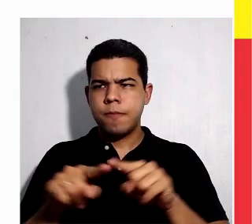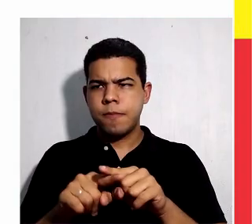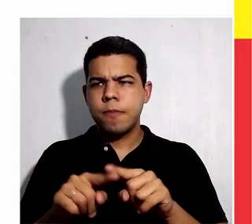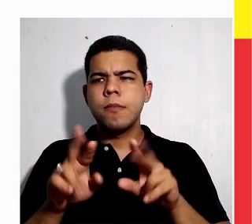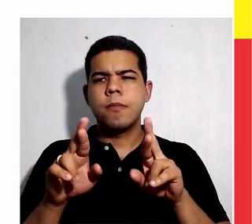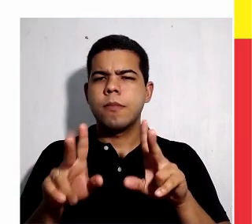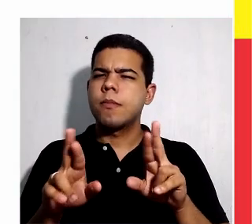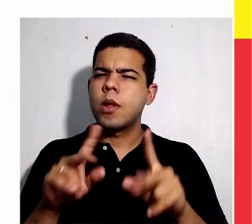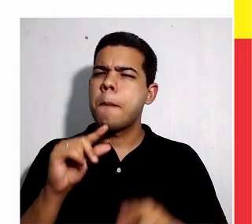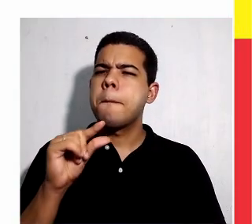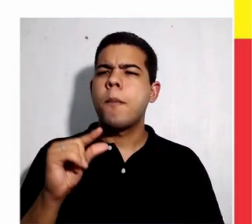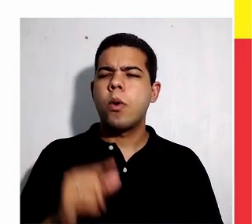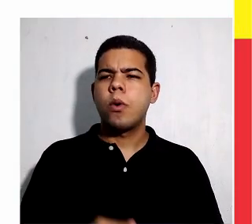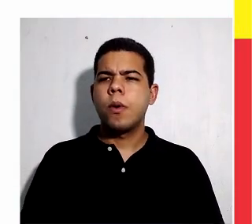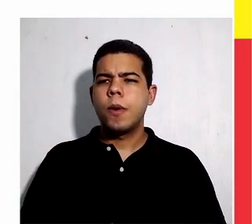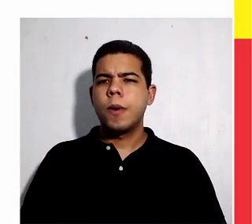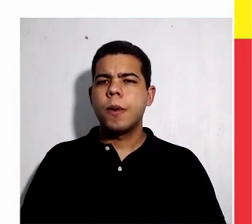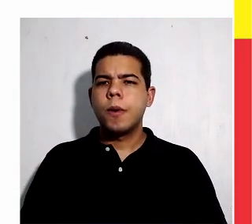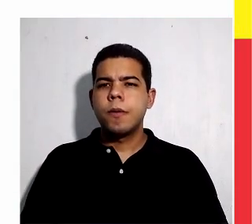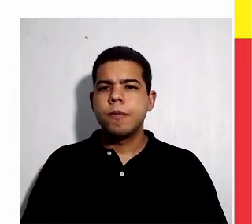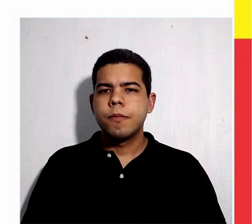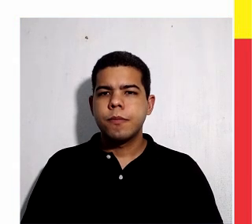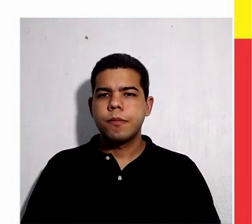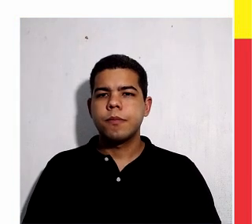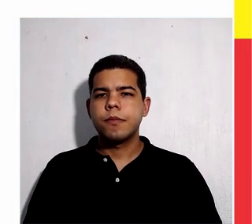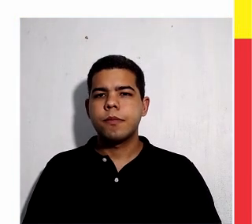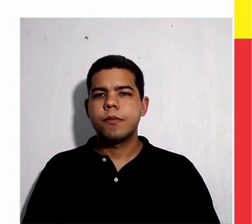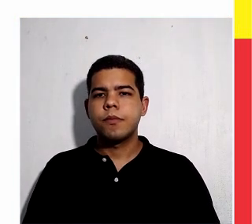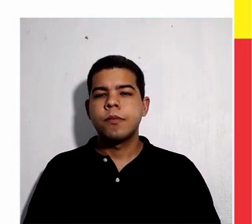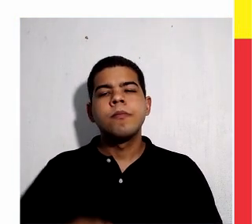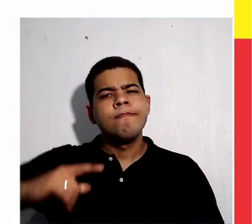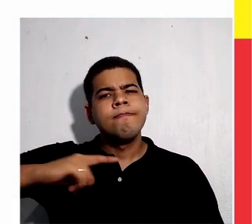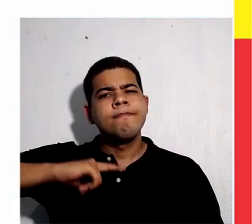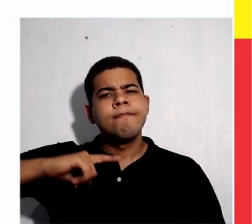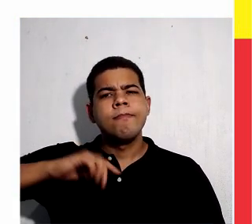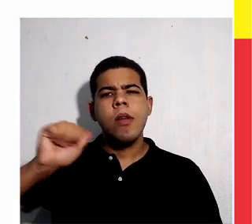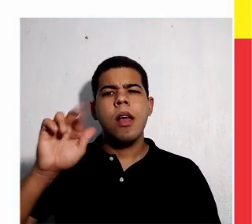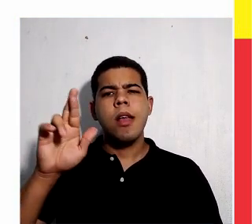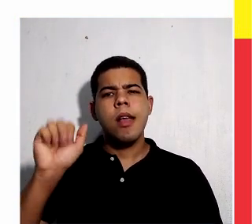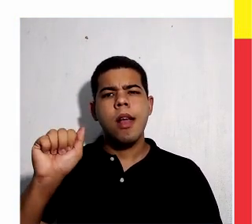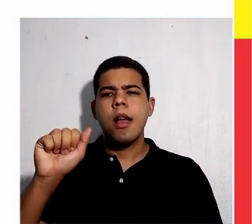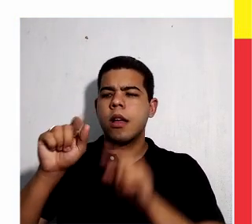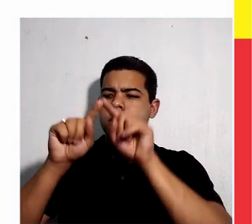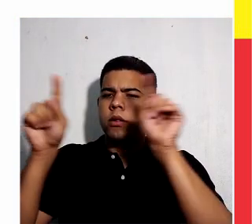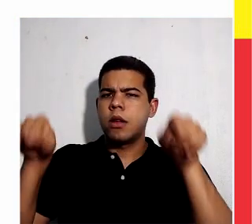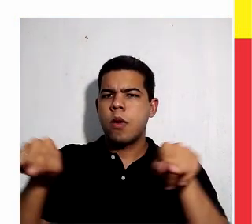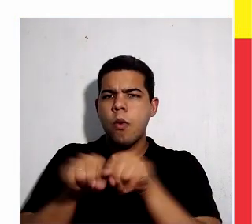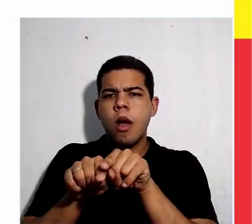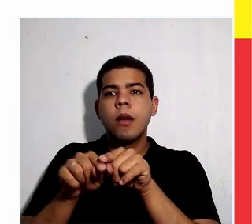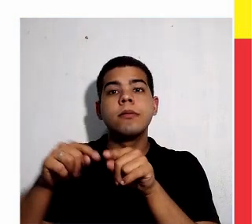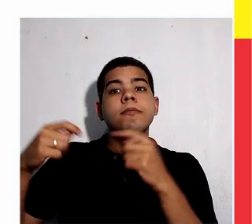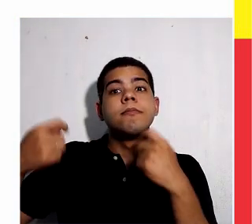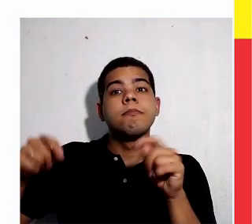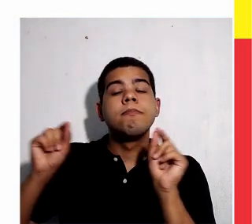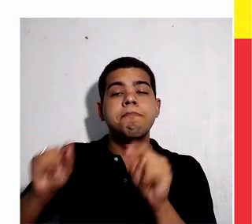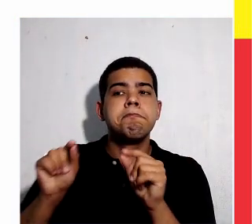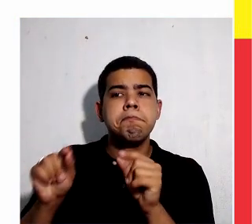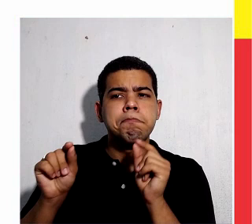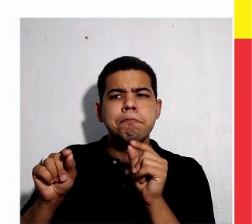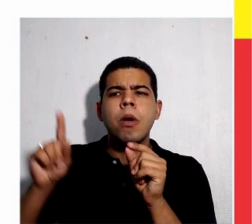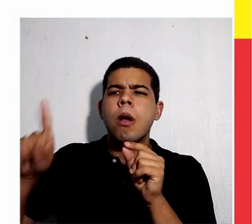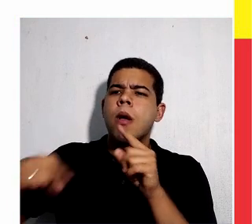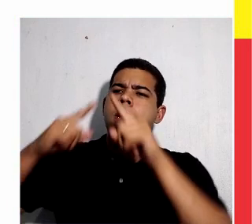aí. Vamos ver. Para calcularmos a área de um quadrado ou de um retângulo, precisamos